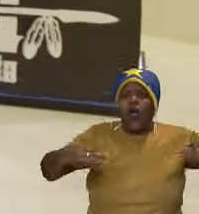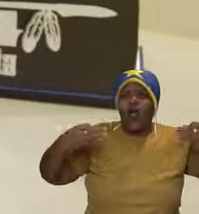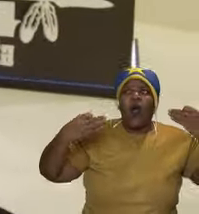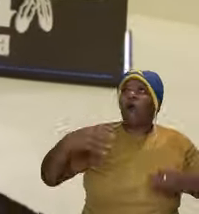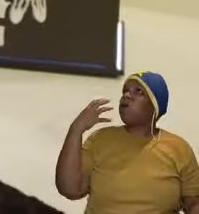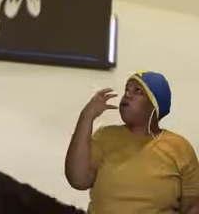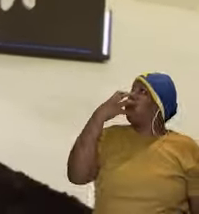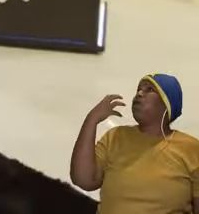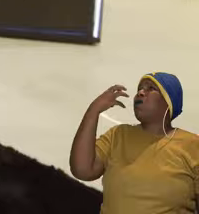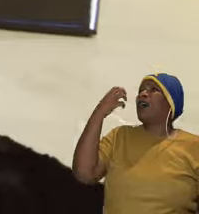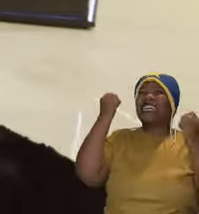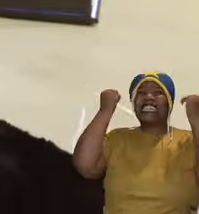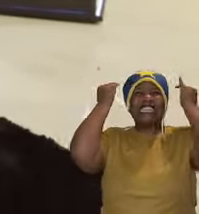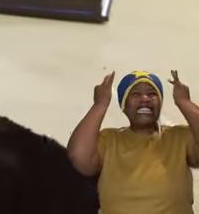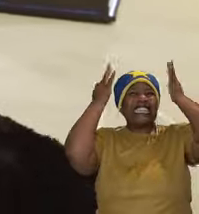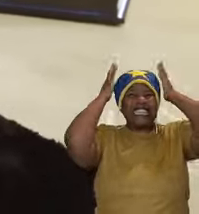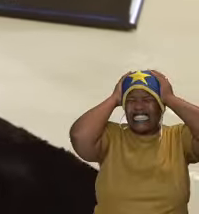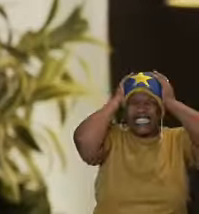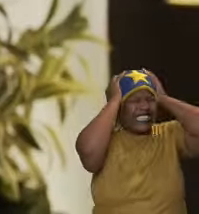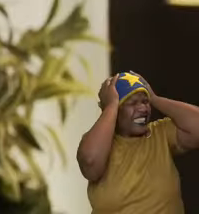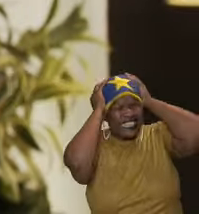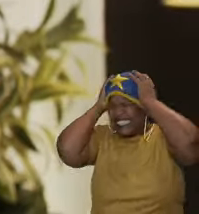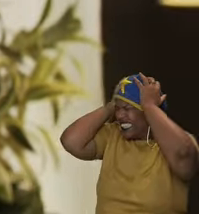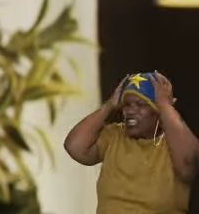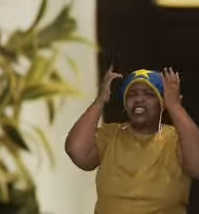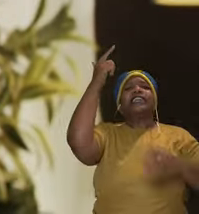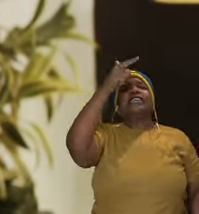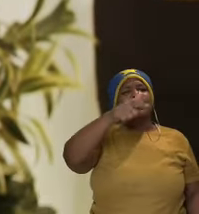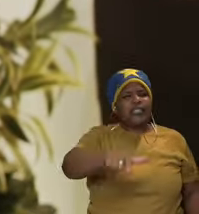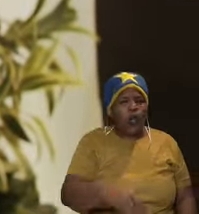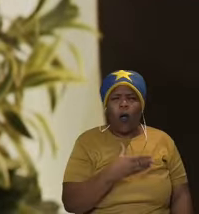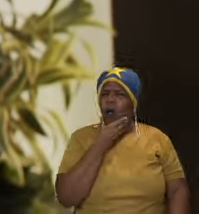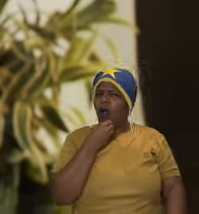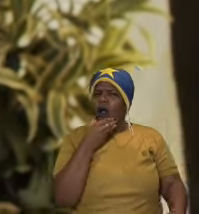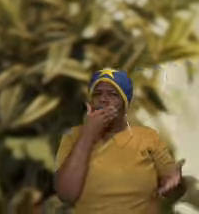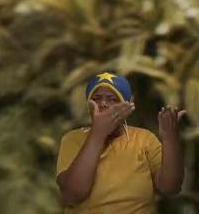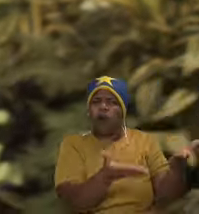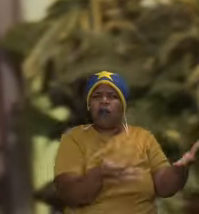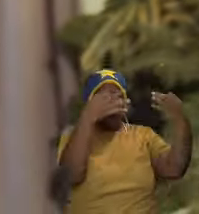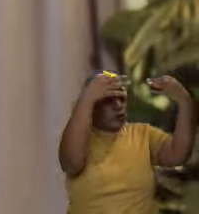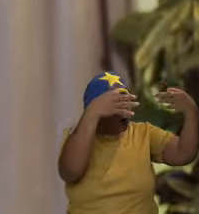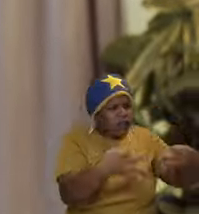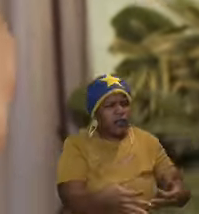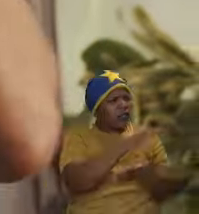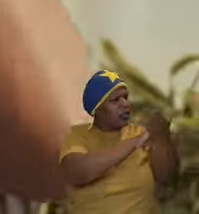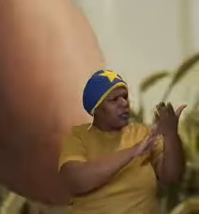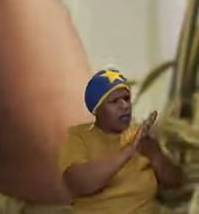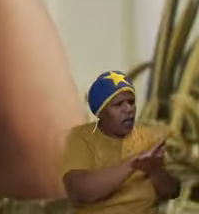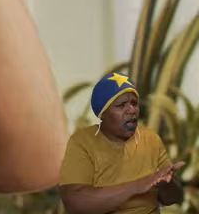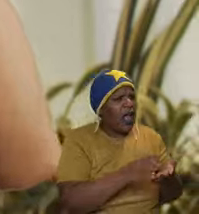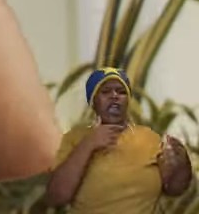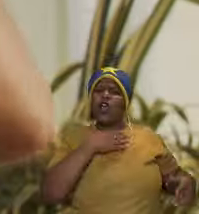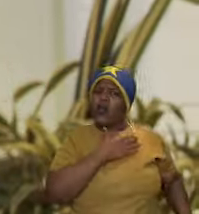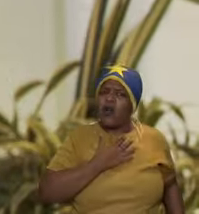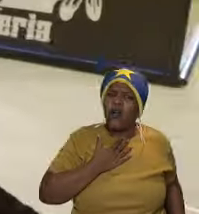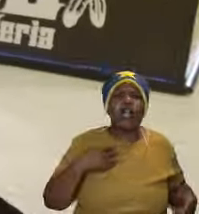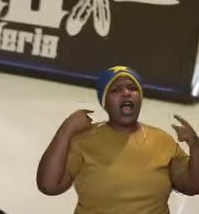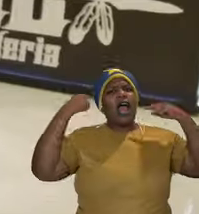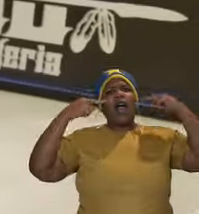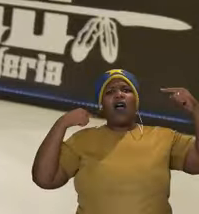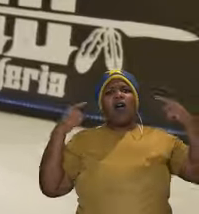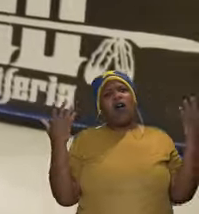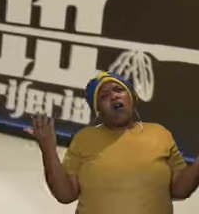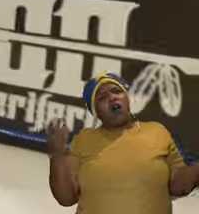sonaro. Deixou todo mundo sem dormir mais uma vez. Esse menino tem juízo, não encosta da loucura.